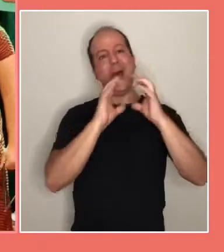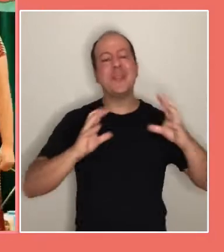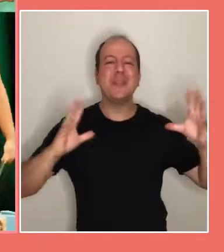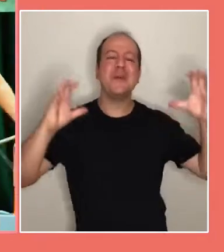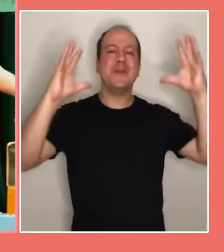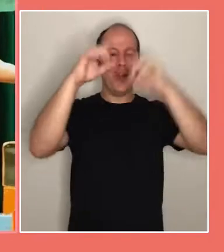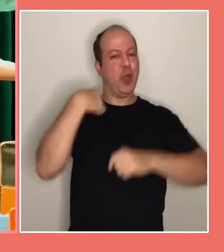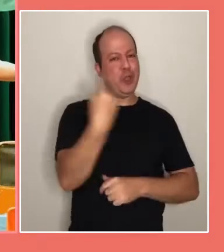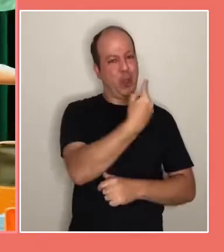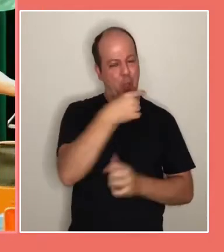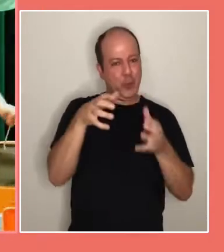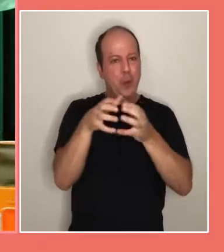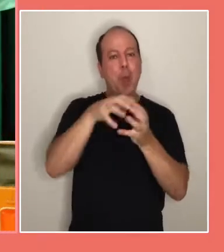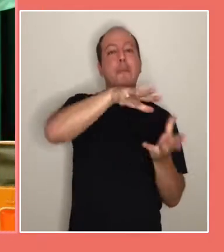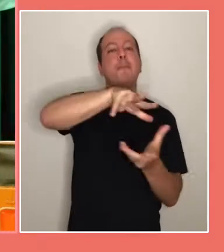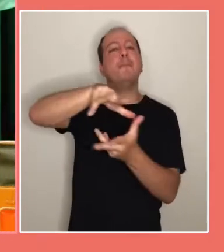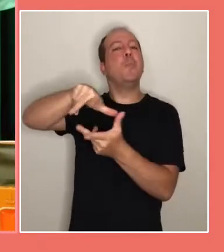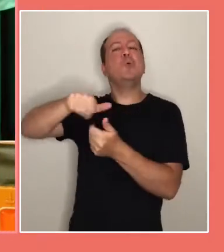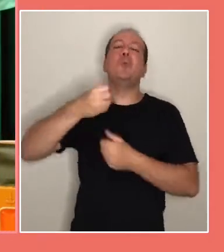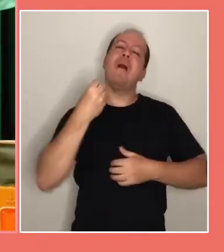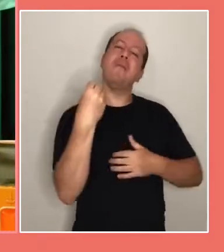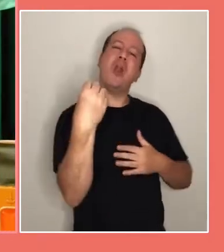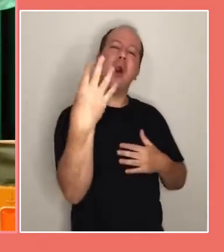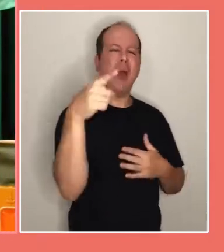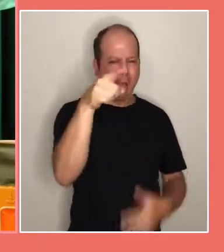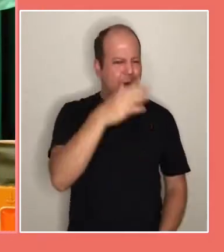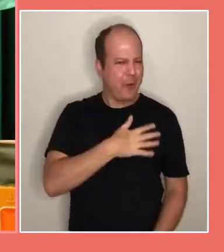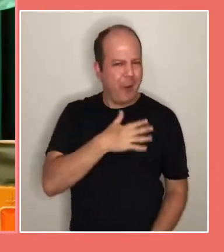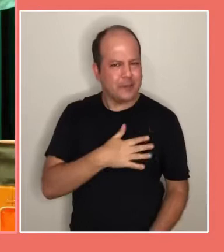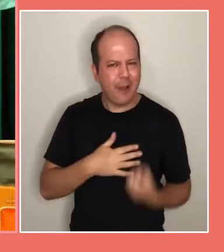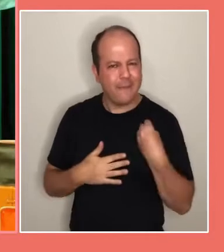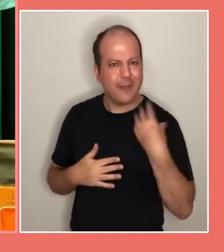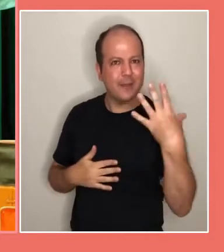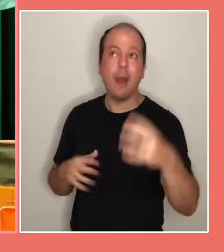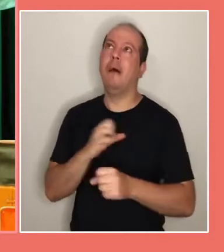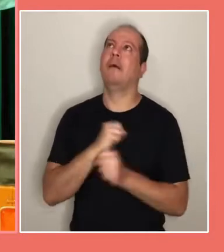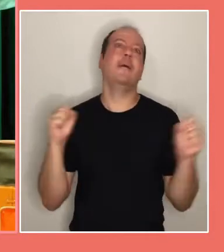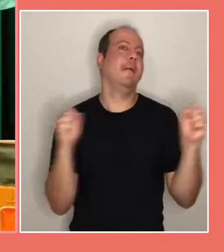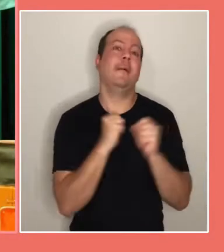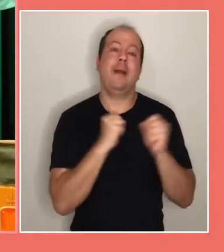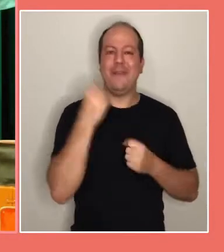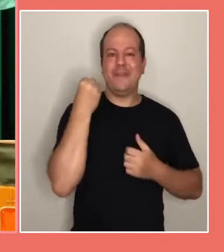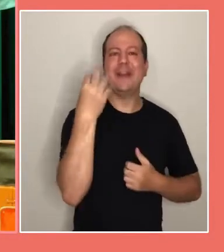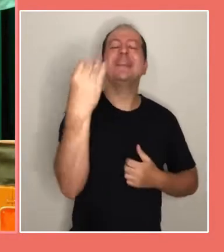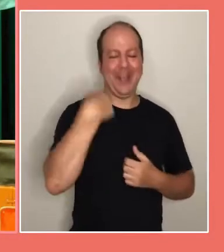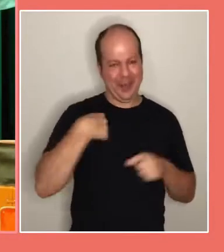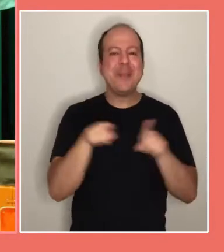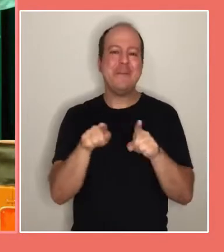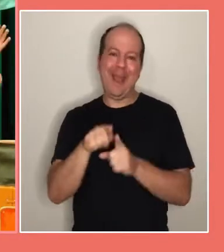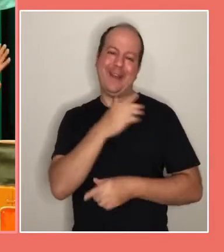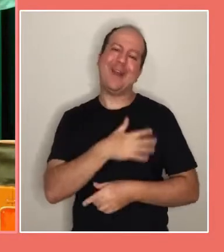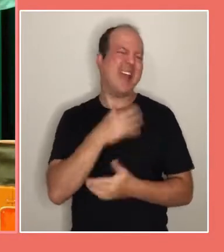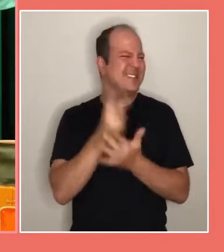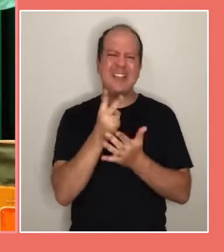somos o Mundo Aflora e a gente quer saber se vocês gostam de viajar. Eu gosto muito de viajar. Você gosta? Gosto muito,